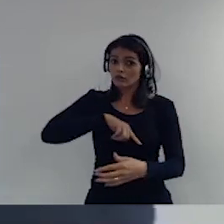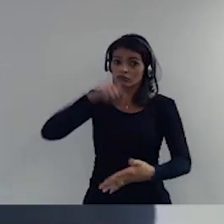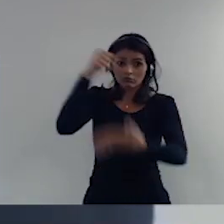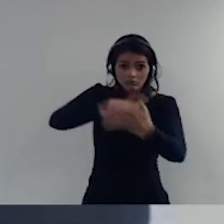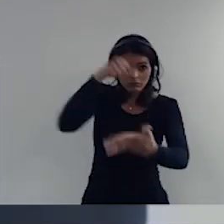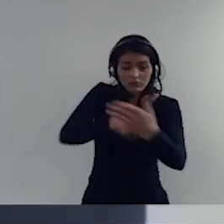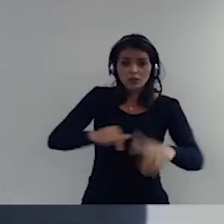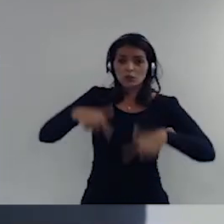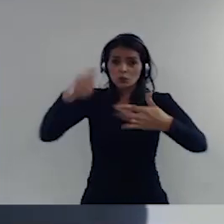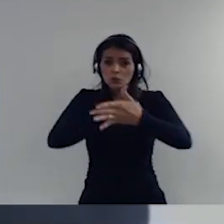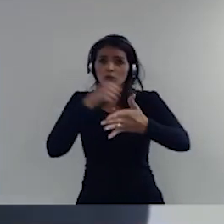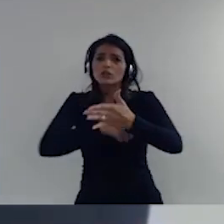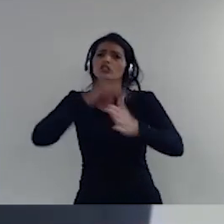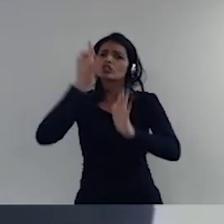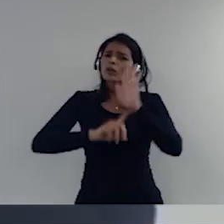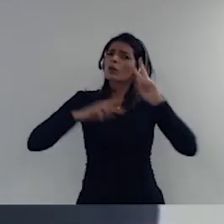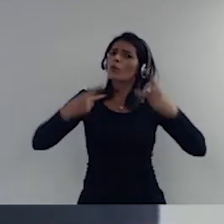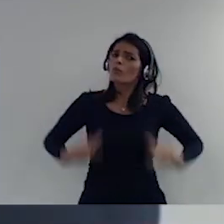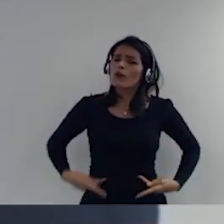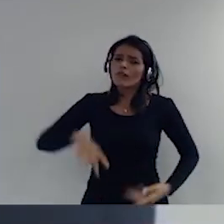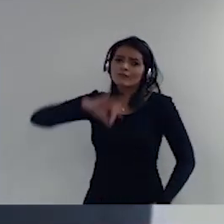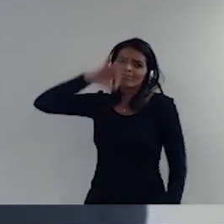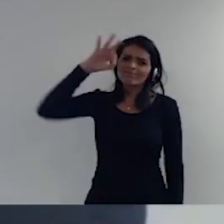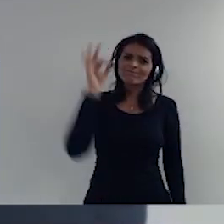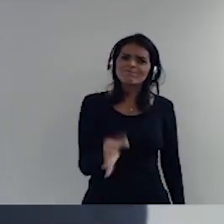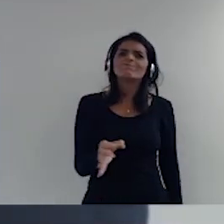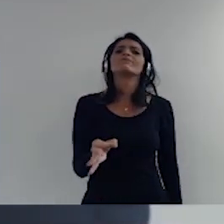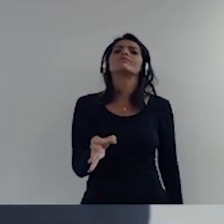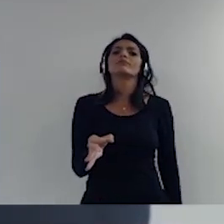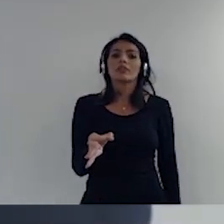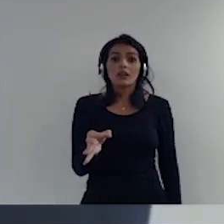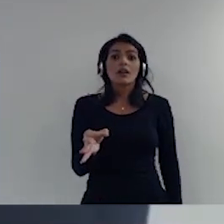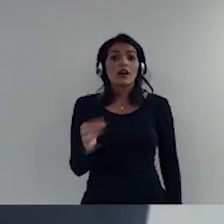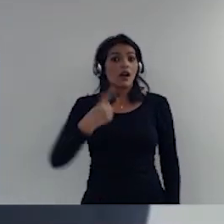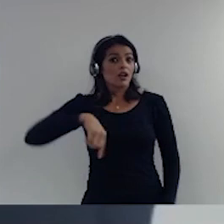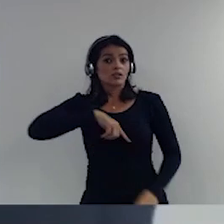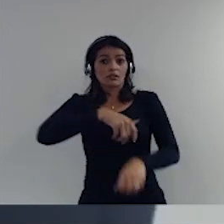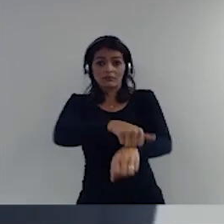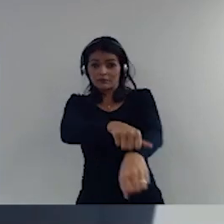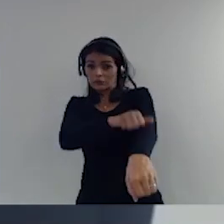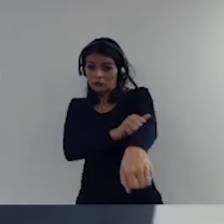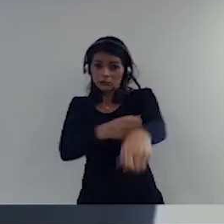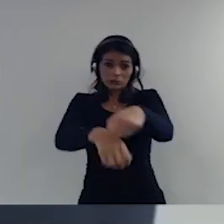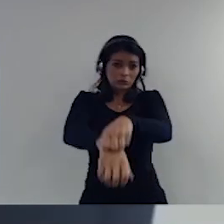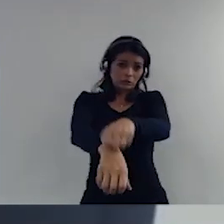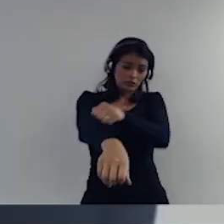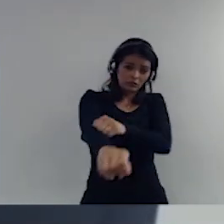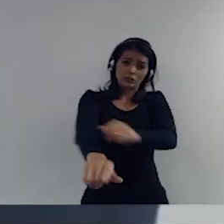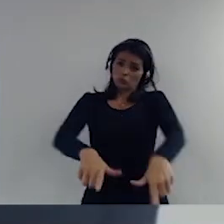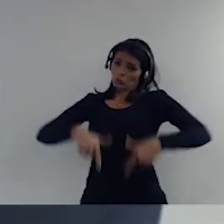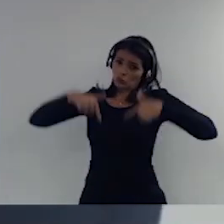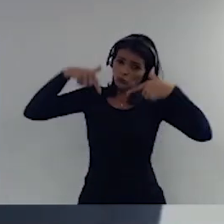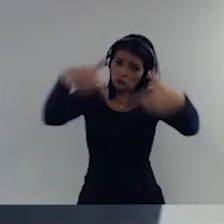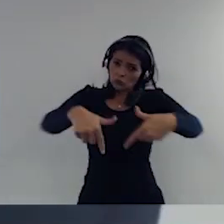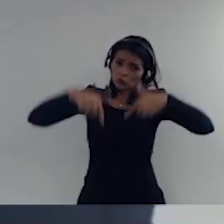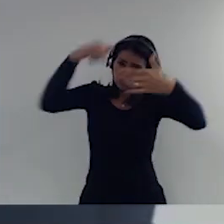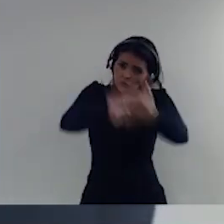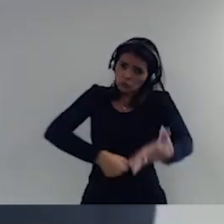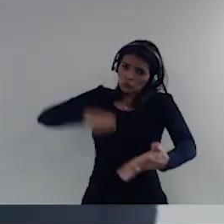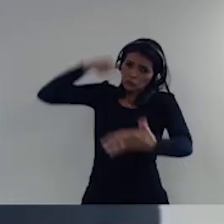direitos humanos eles só vão ser efetivamente concretizados através de muita luta, muita